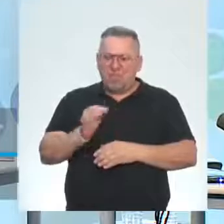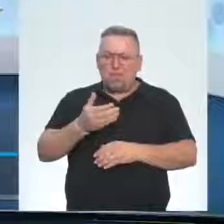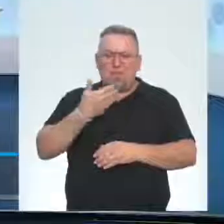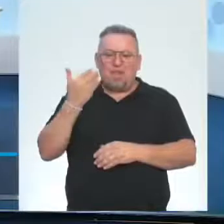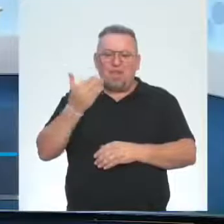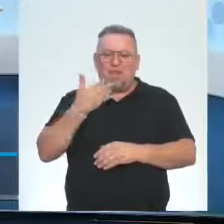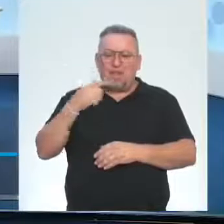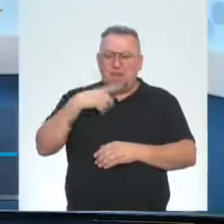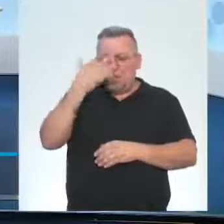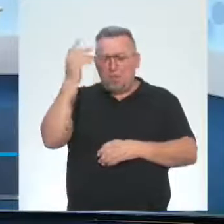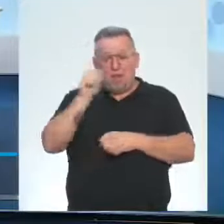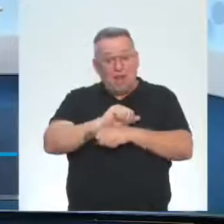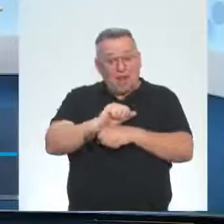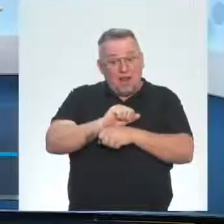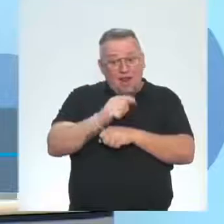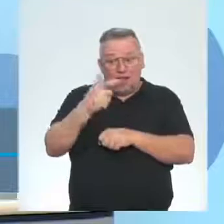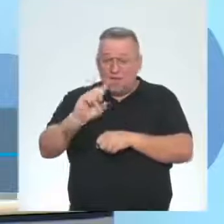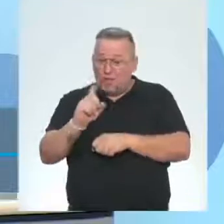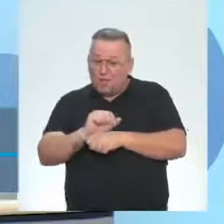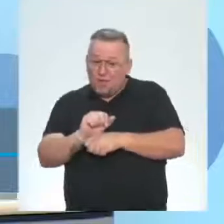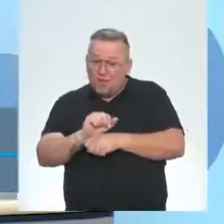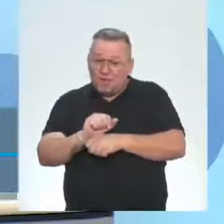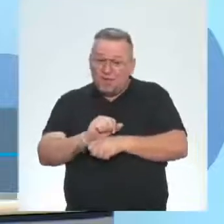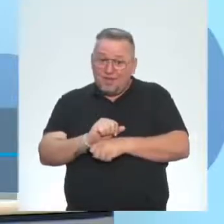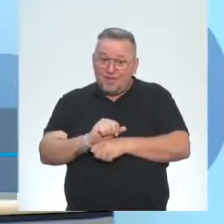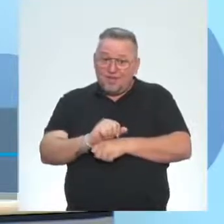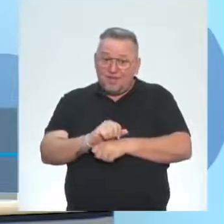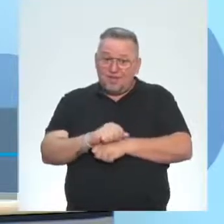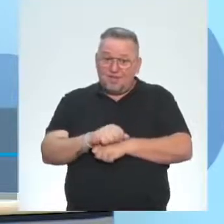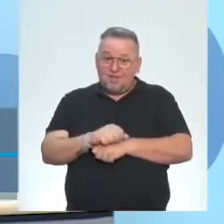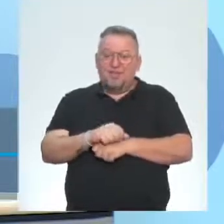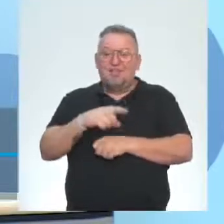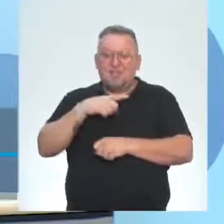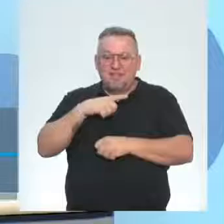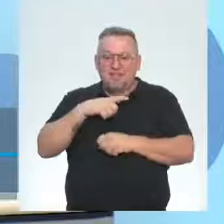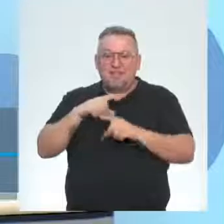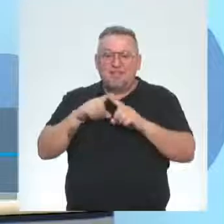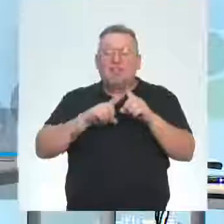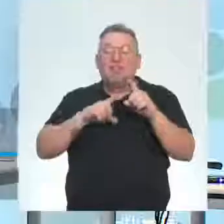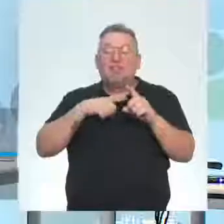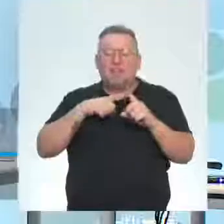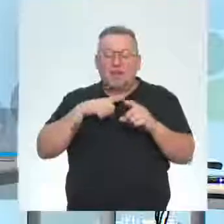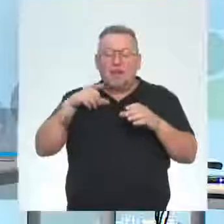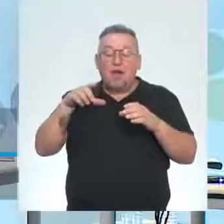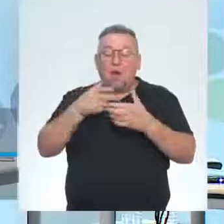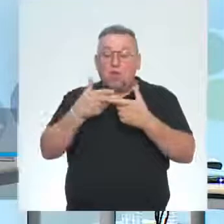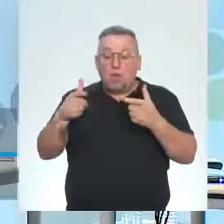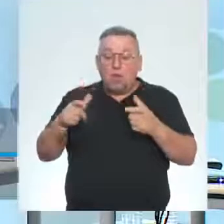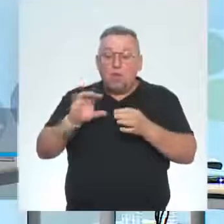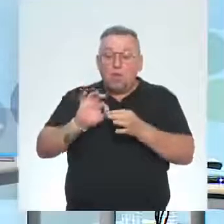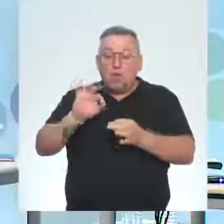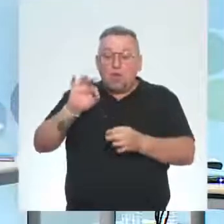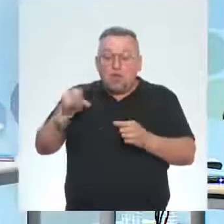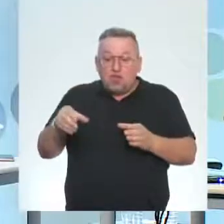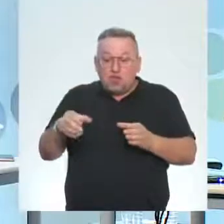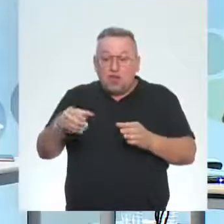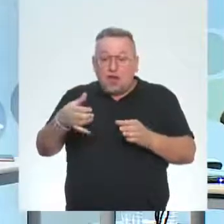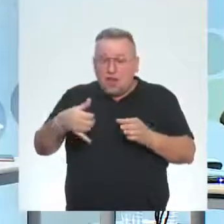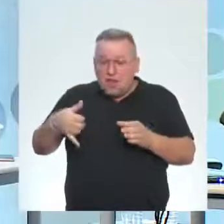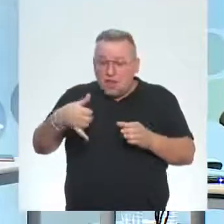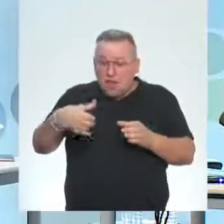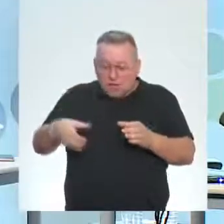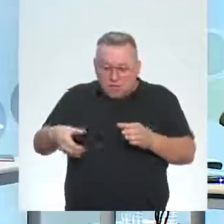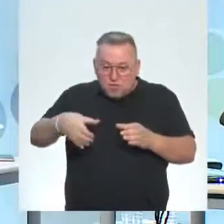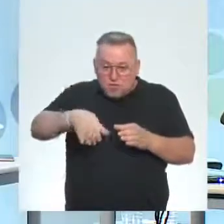tem gente que não lava, enfim, né? Mas você a gente tem um mede instrumento medidor. A gente precisa de um instrumento medidor. Normalmente a gente usa uma